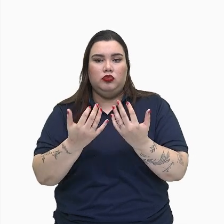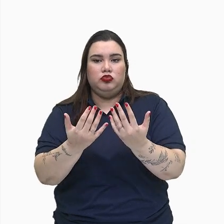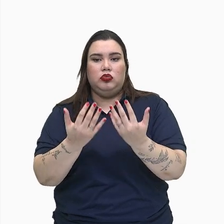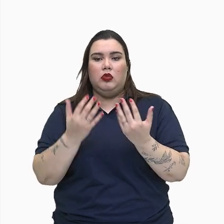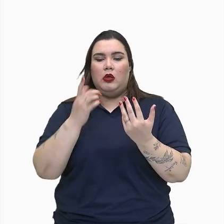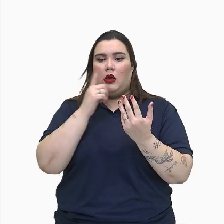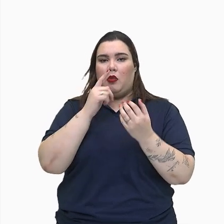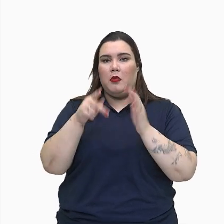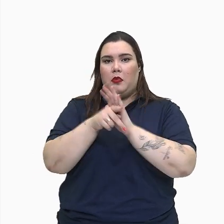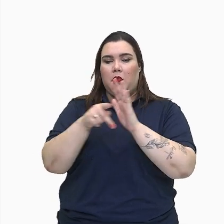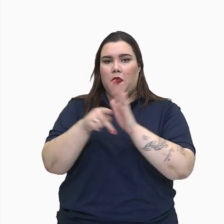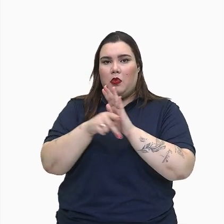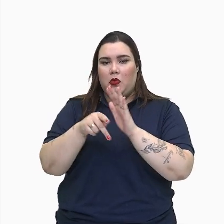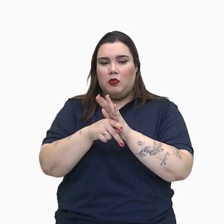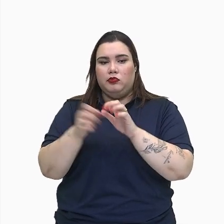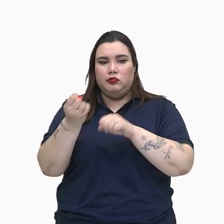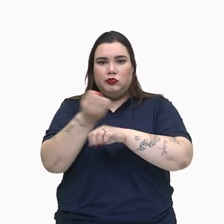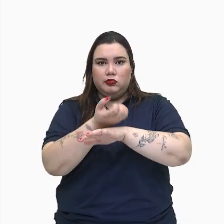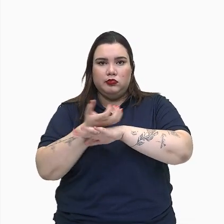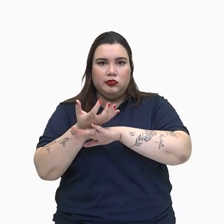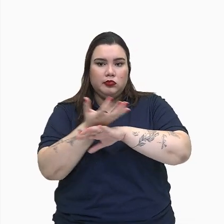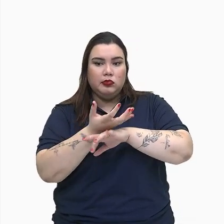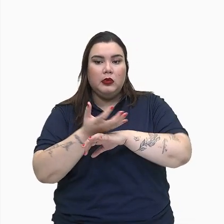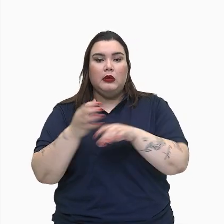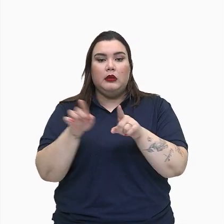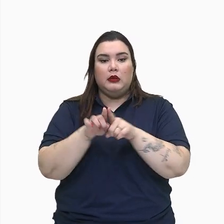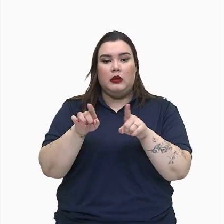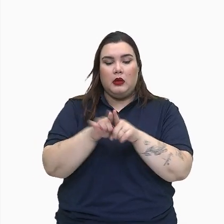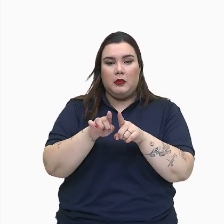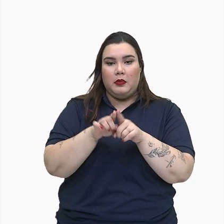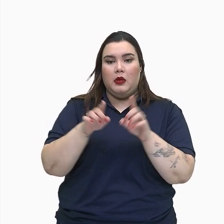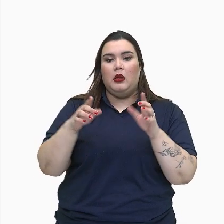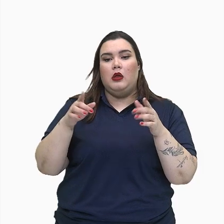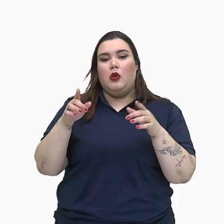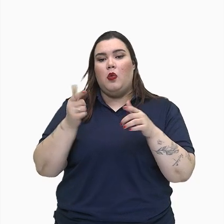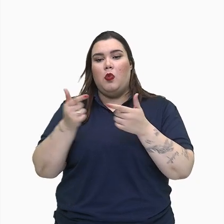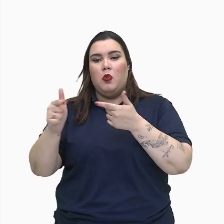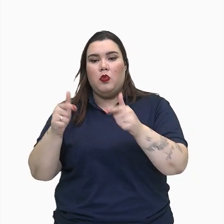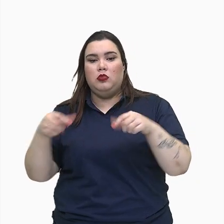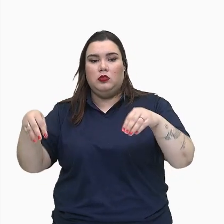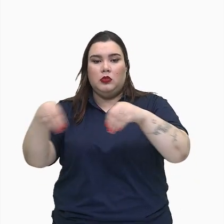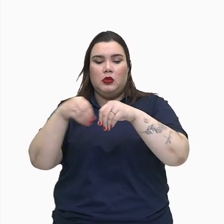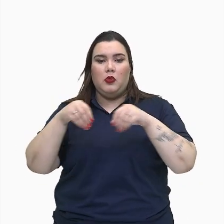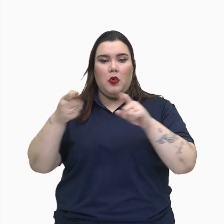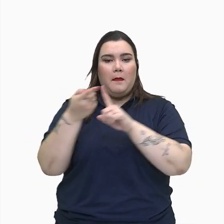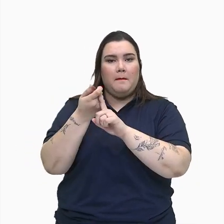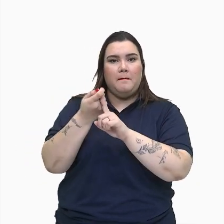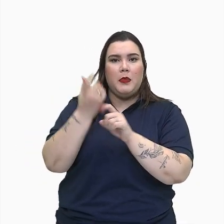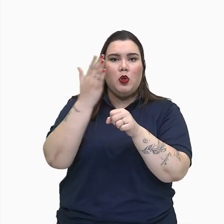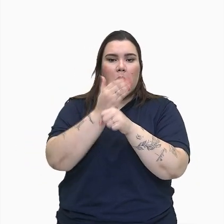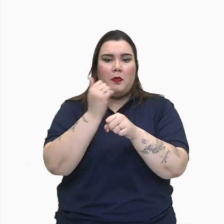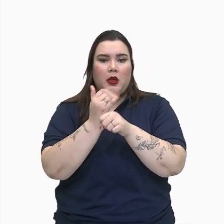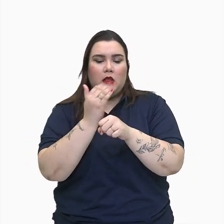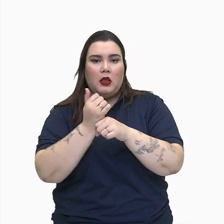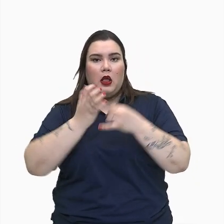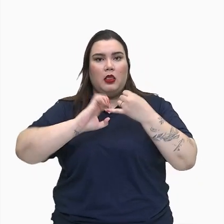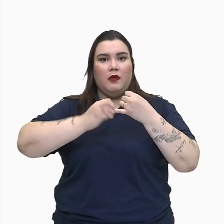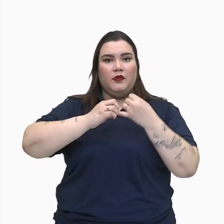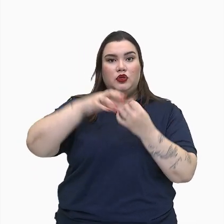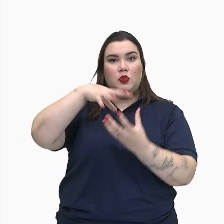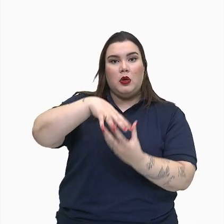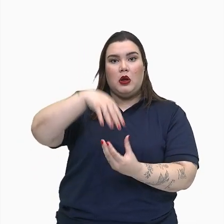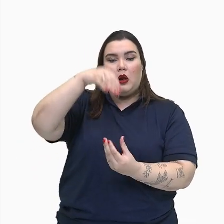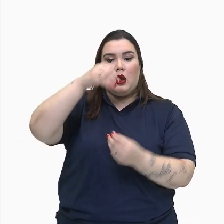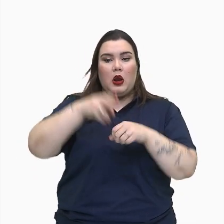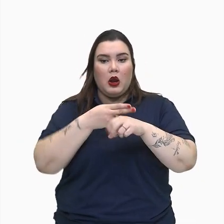dos astecas e os terraços agrícolas dos incas. Cultivavam milho, batata, feijão e cacau, essenciais